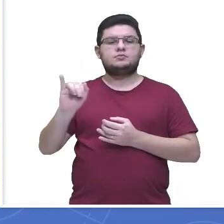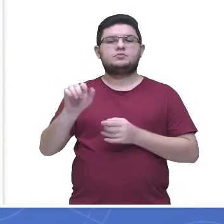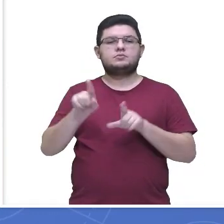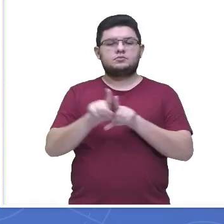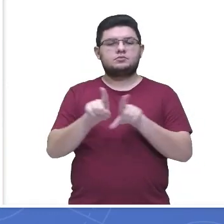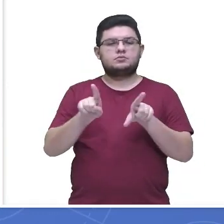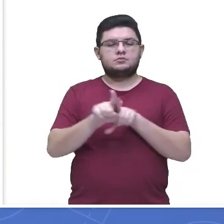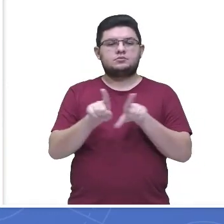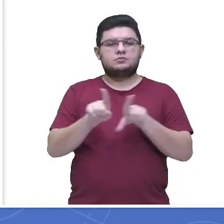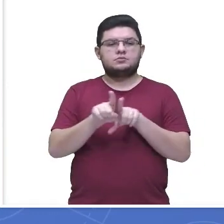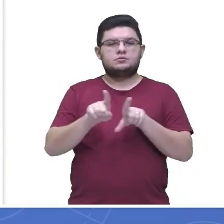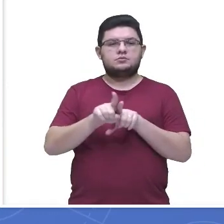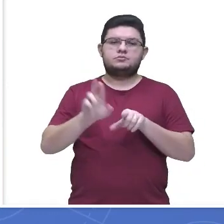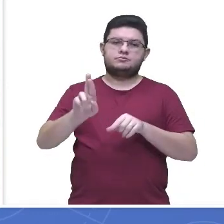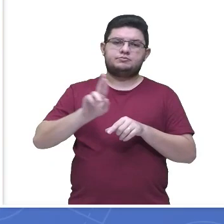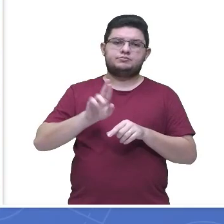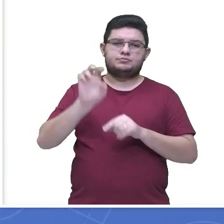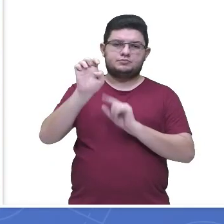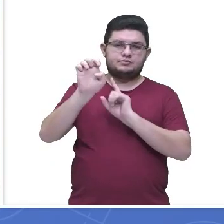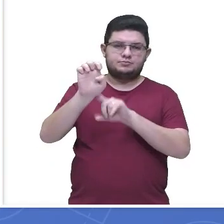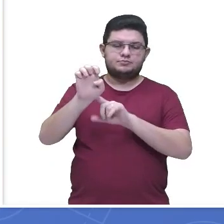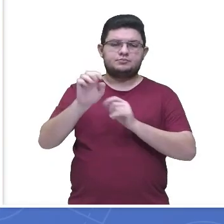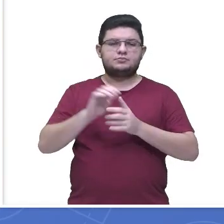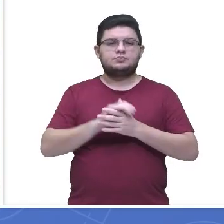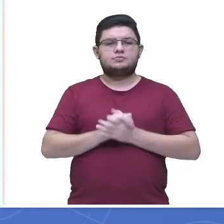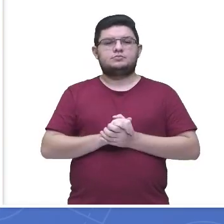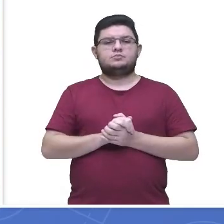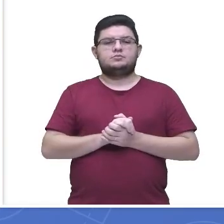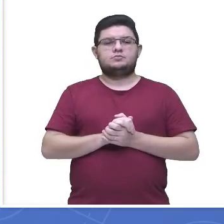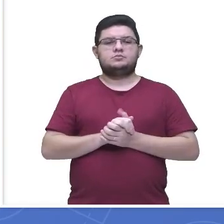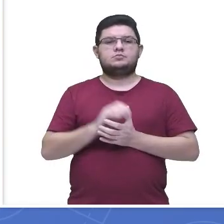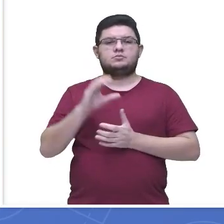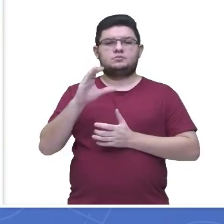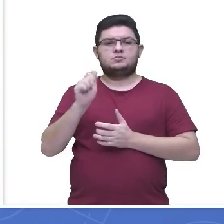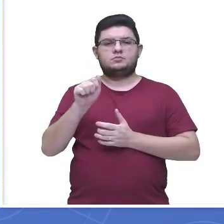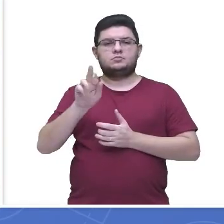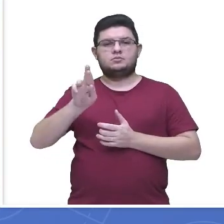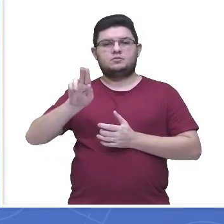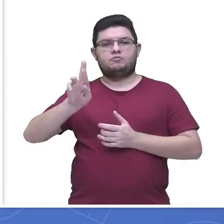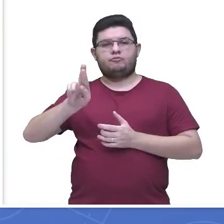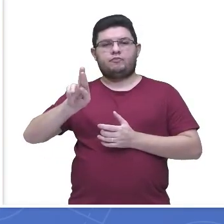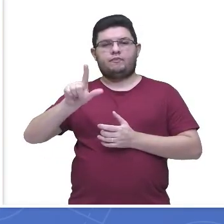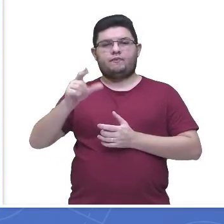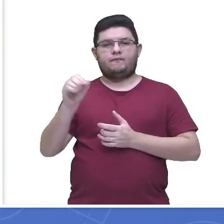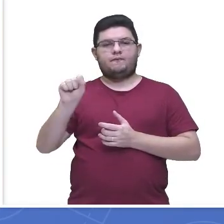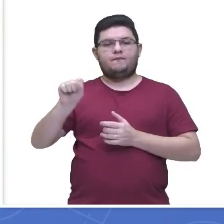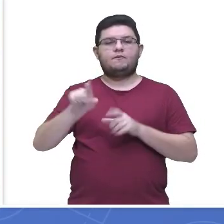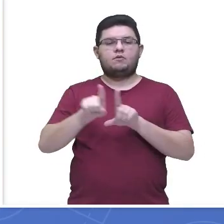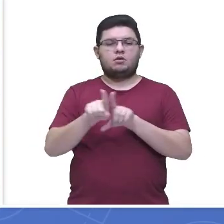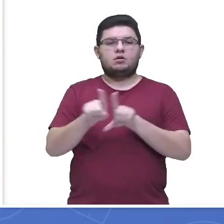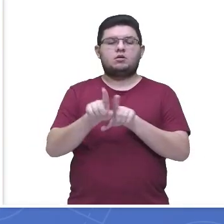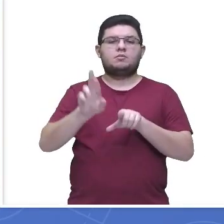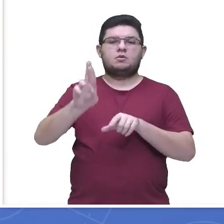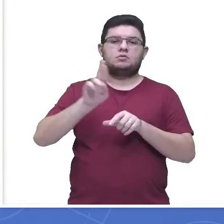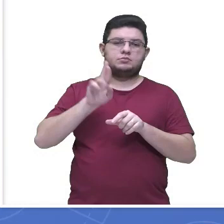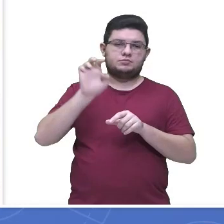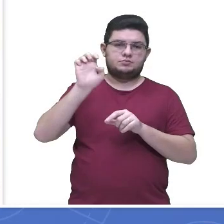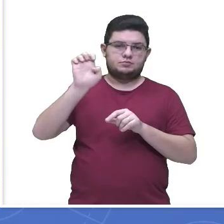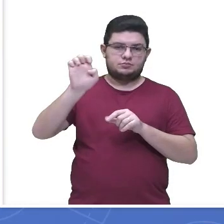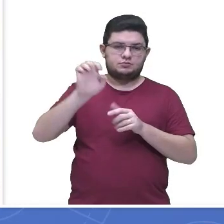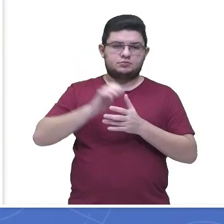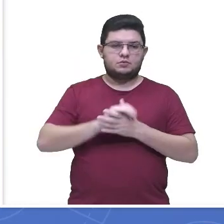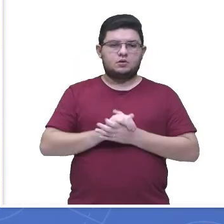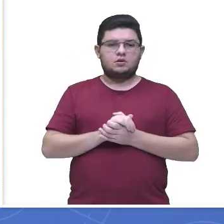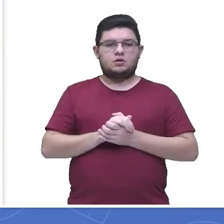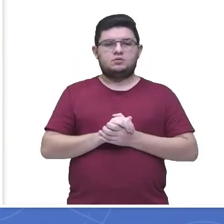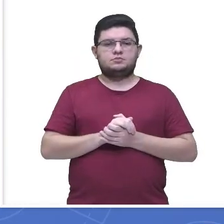também letra E na primeira questão. O que mais? Temos ali o Carlos Eduardo, que respondeu também letra E na primeira.